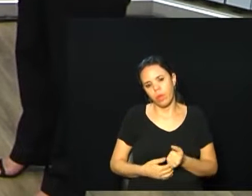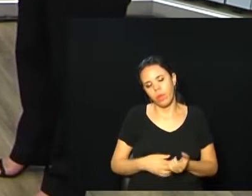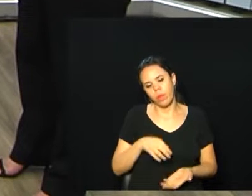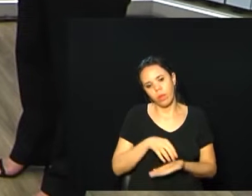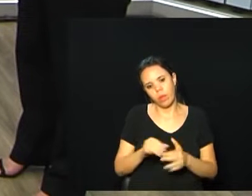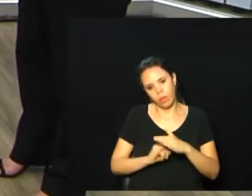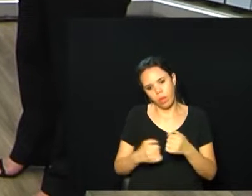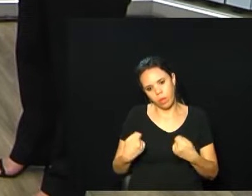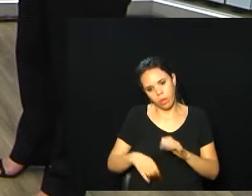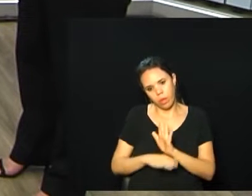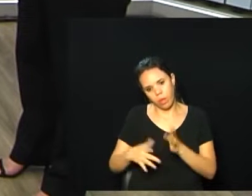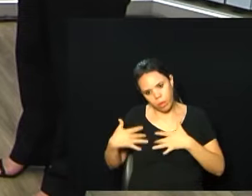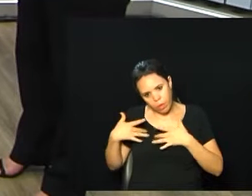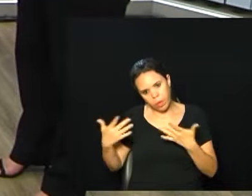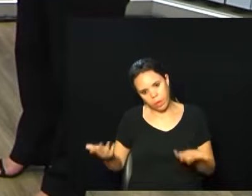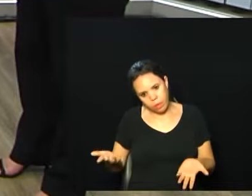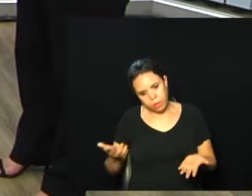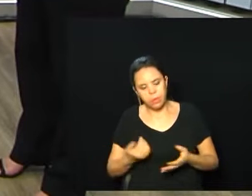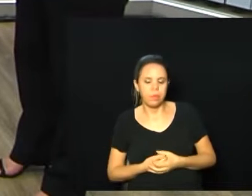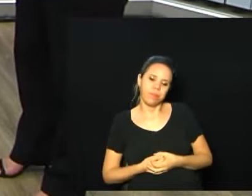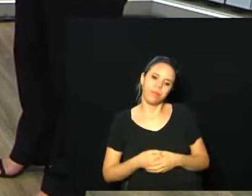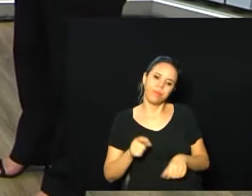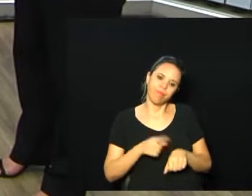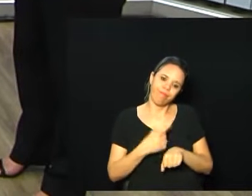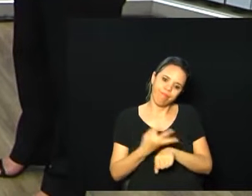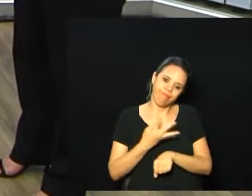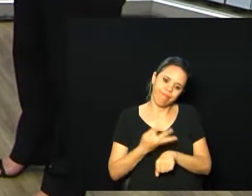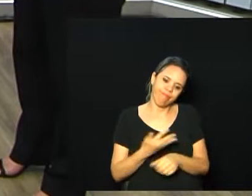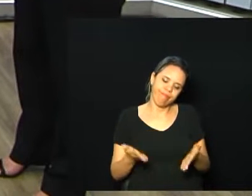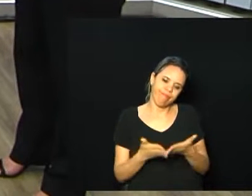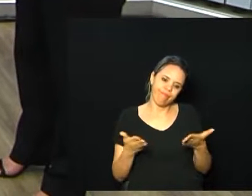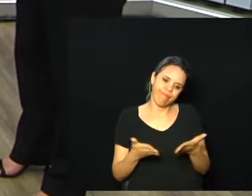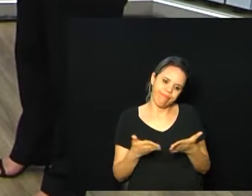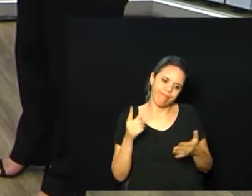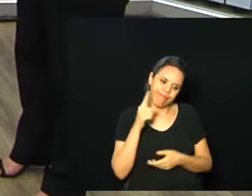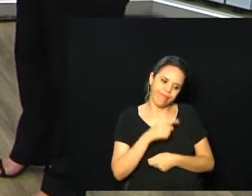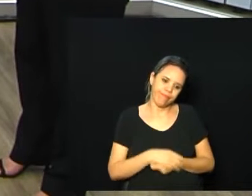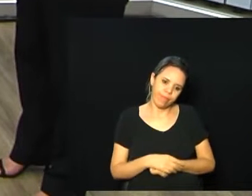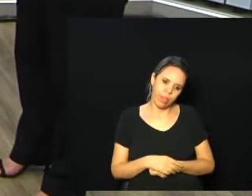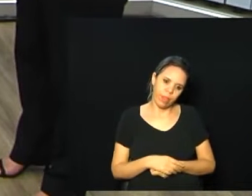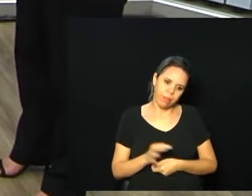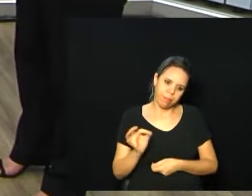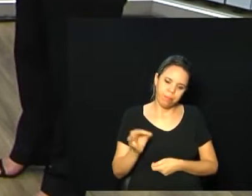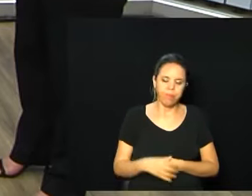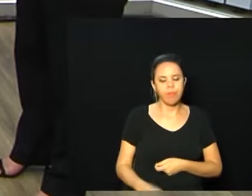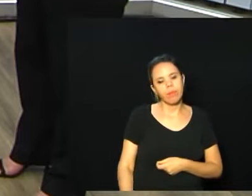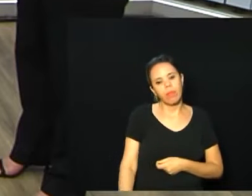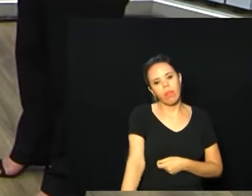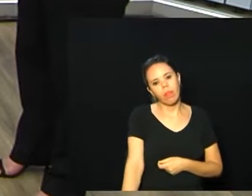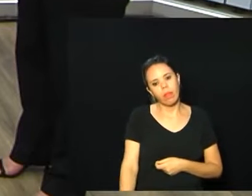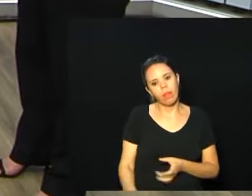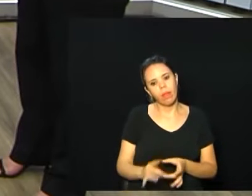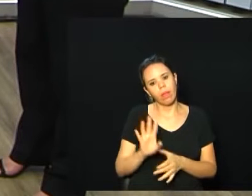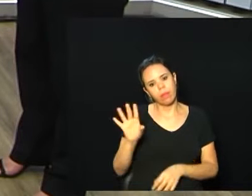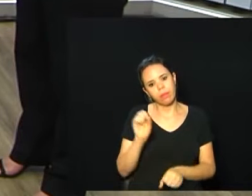setor também está precisando de doação. Ainda mais nesse momento de vulnerabilidade social, né? Com certeza. E, Mirna, não vou te